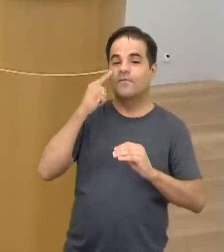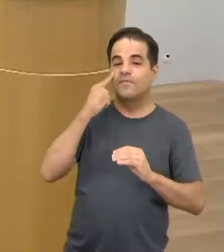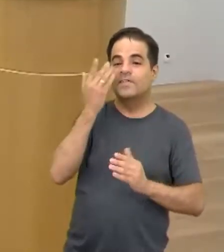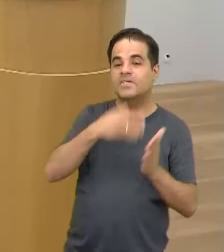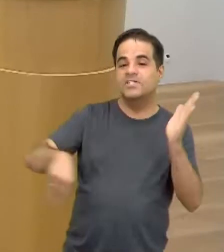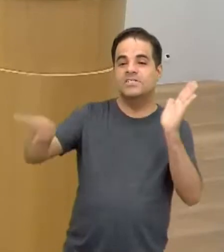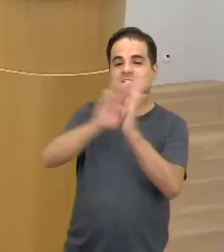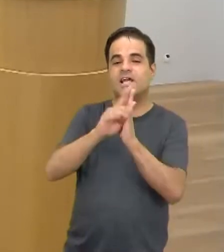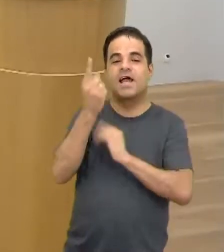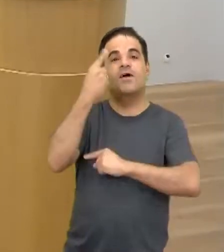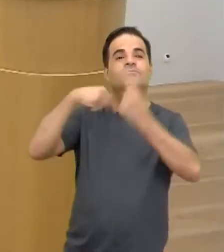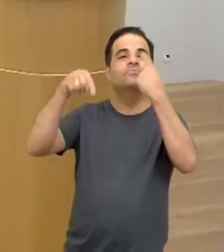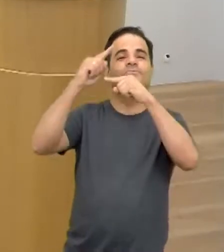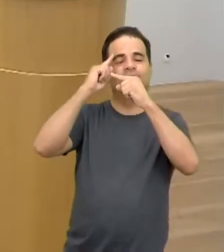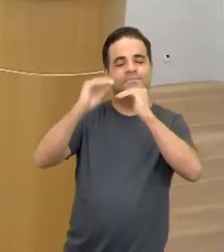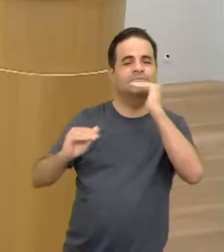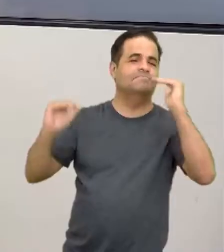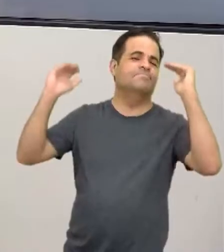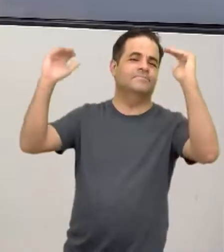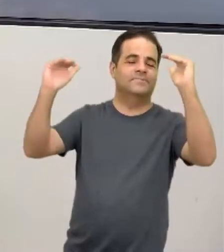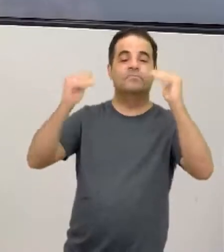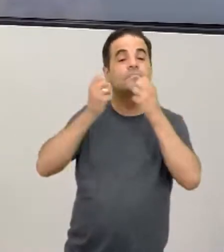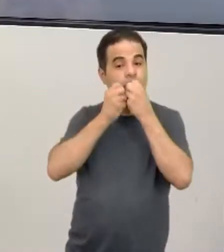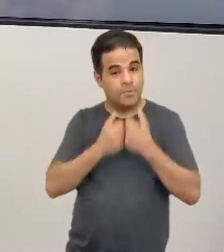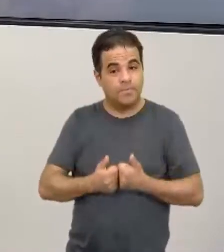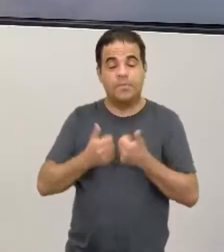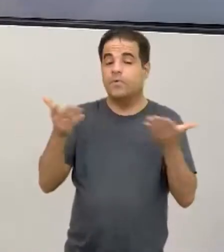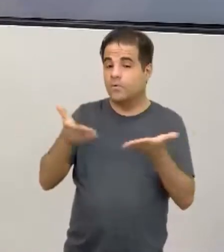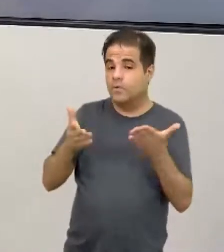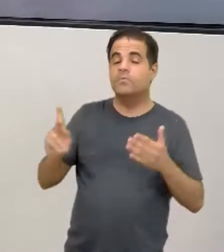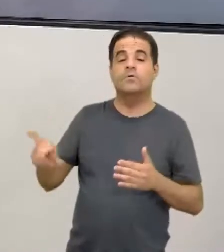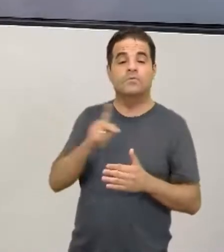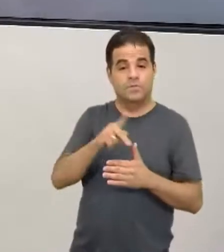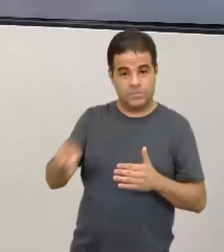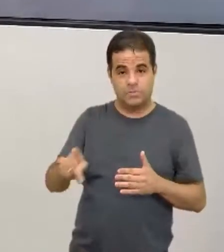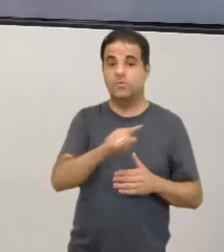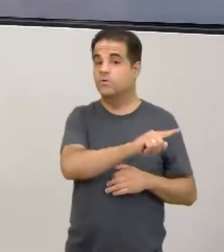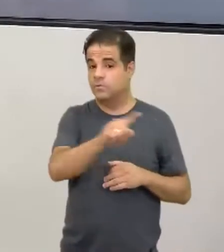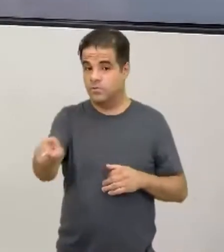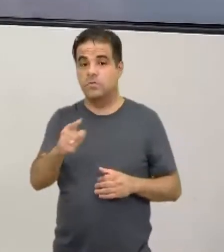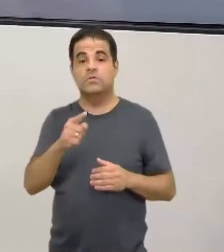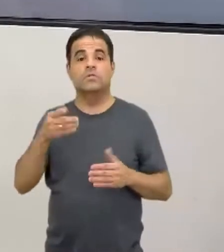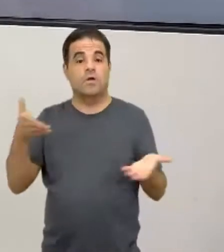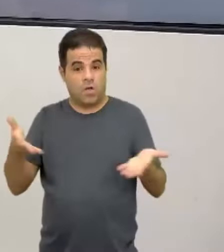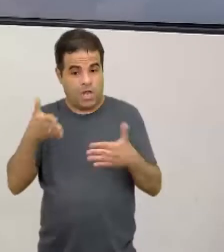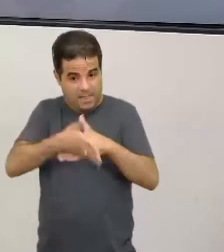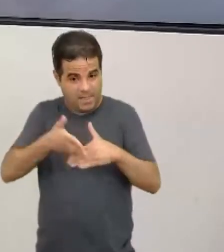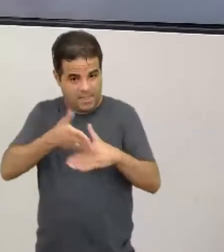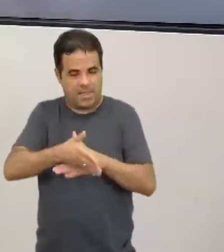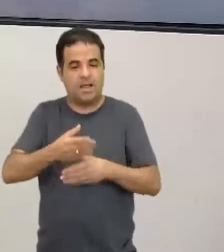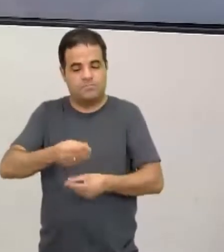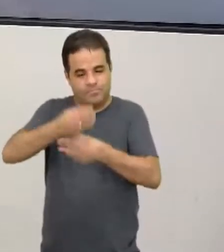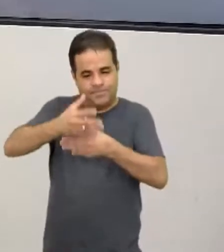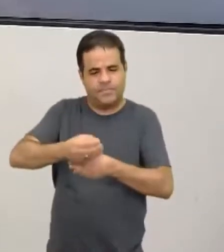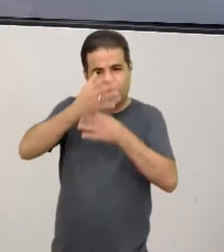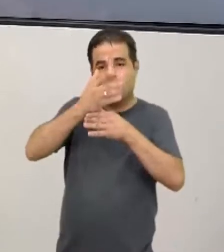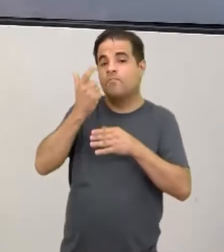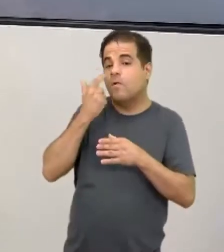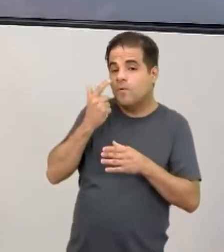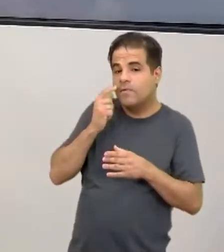alto nível. Isso! Muito bom, né? Então, os nossos professores aí que vão chegando, né? Vamos ver se eles